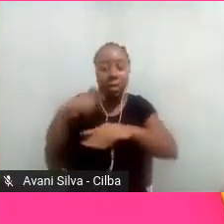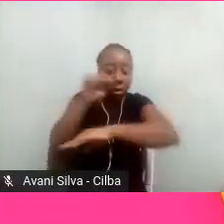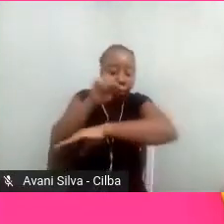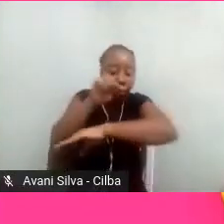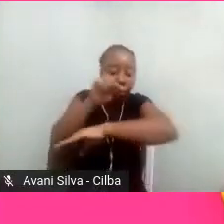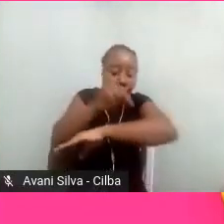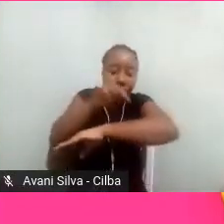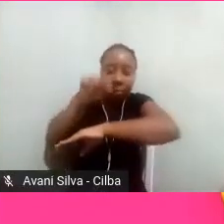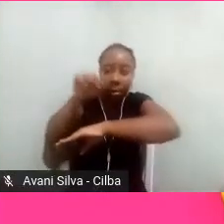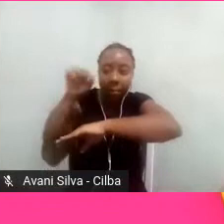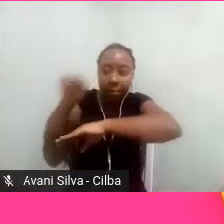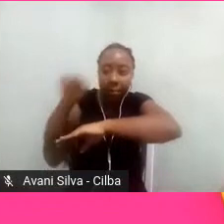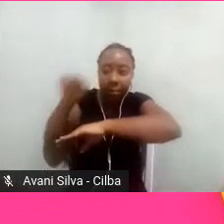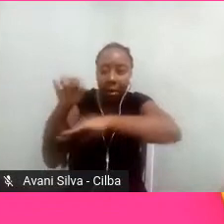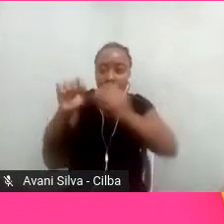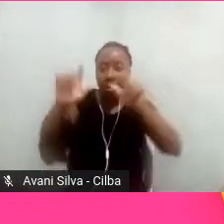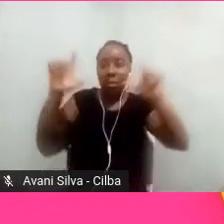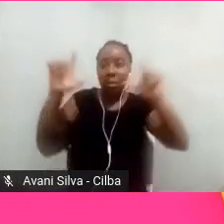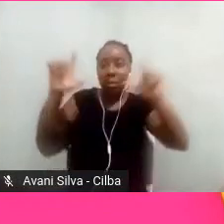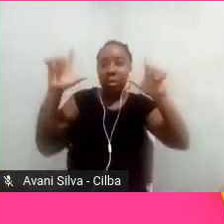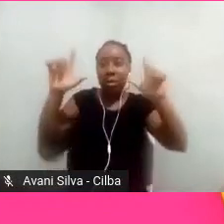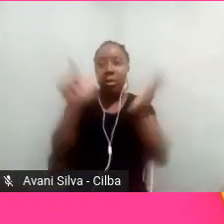tá? Então,